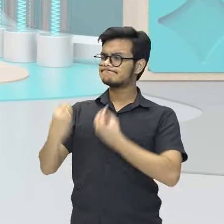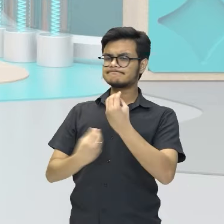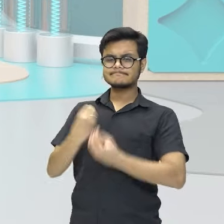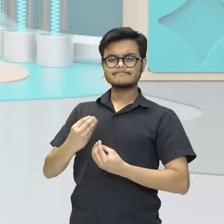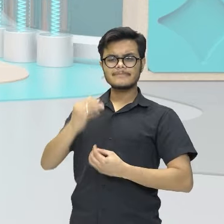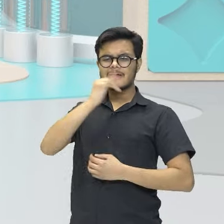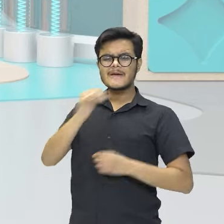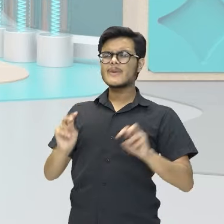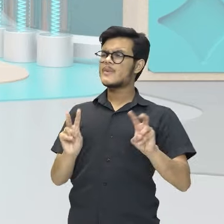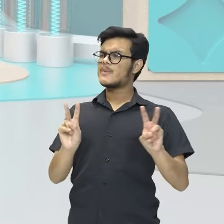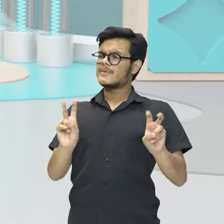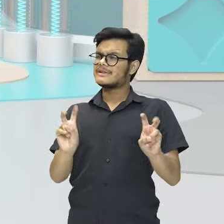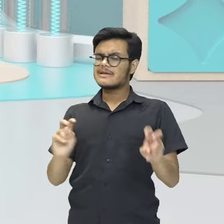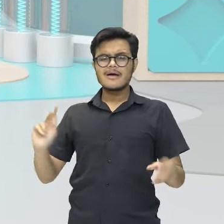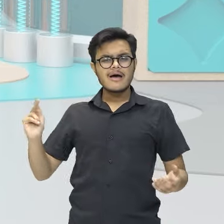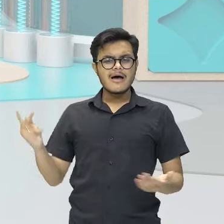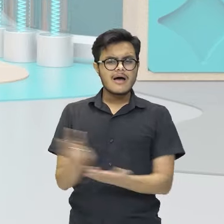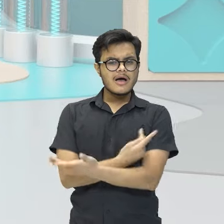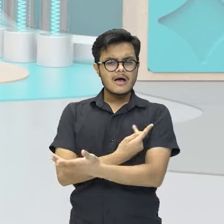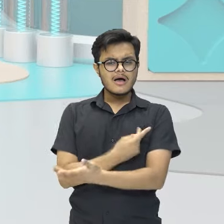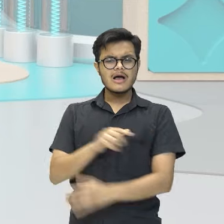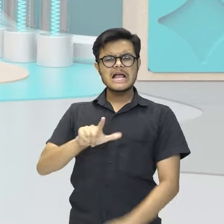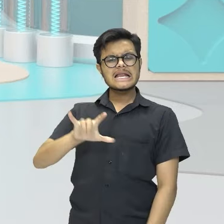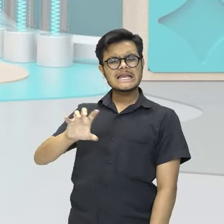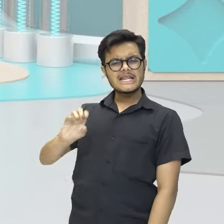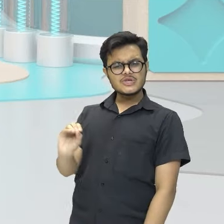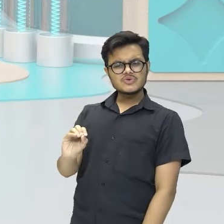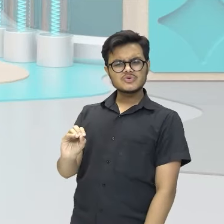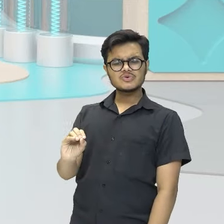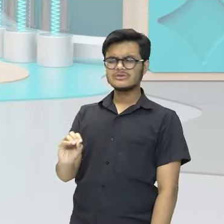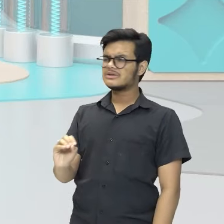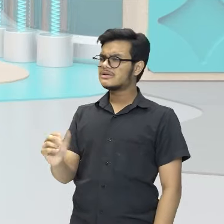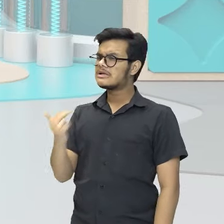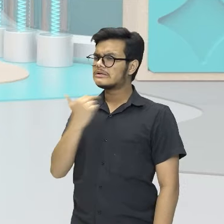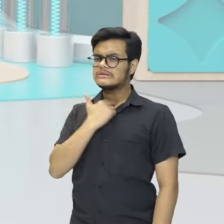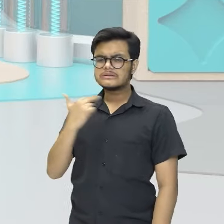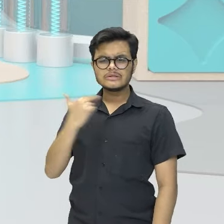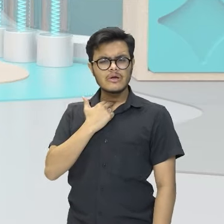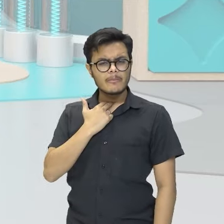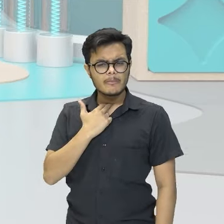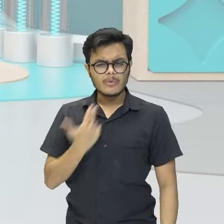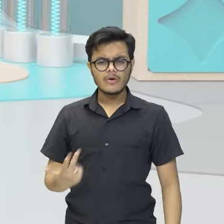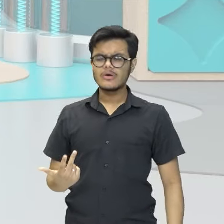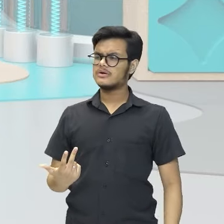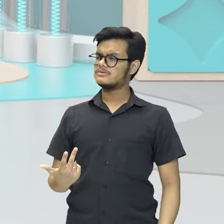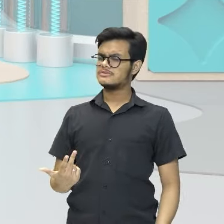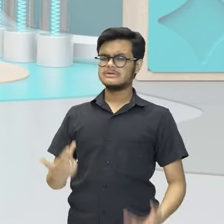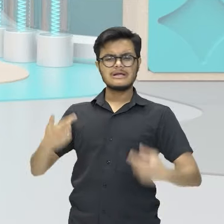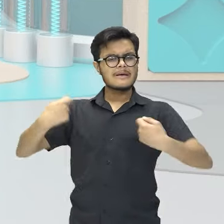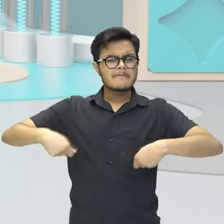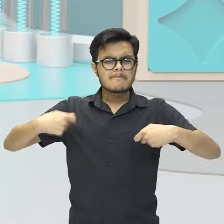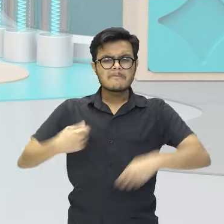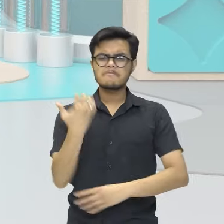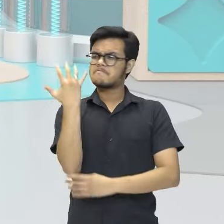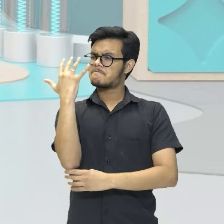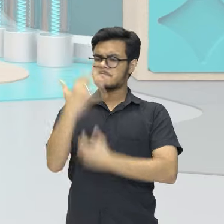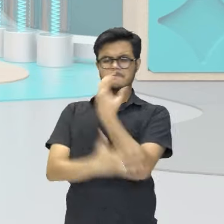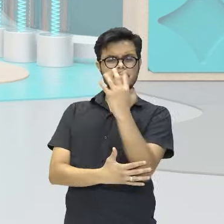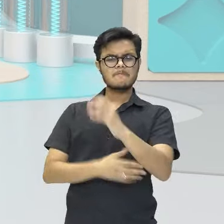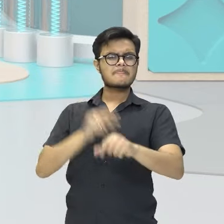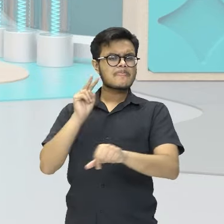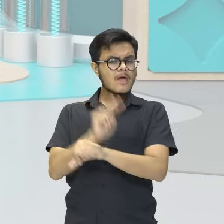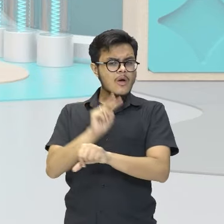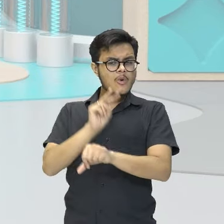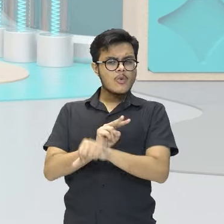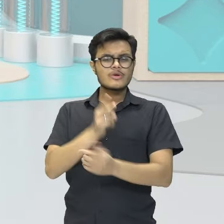sobre uma situação Nossa personagem diz o seguinte isso não pode ficar assim a natureza precisa de